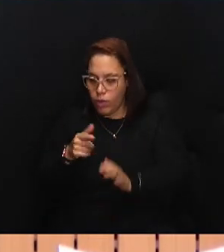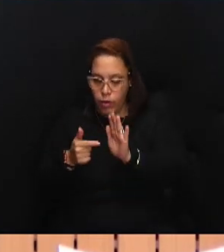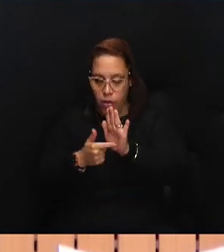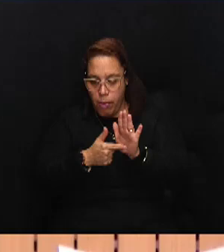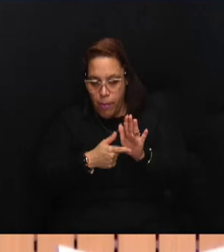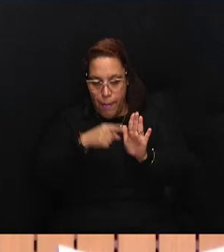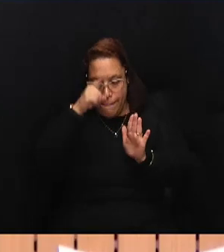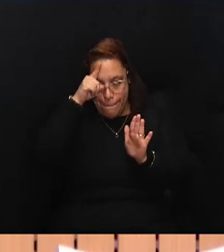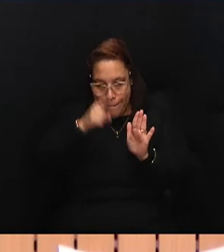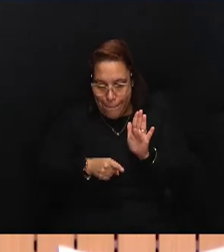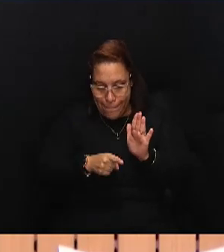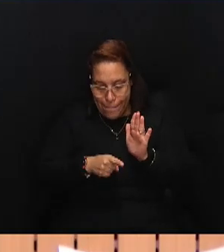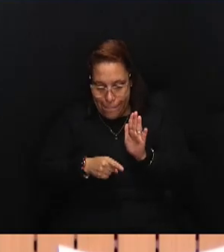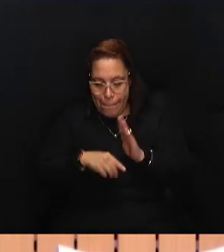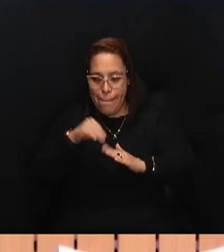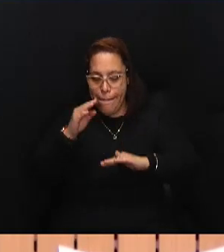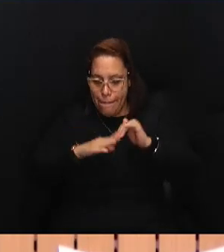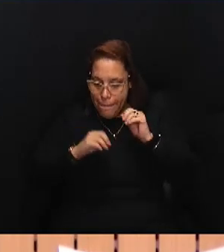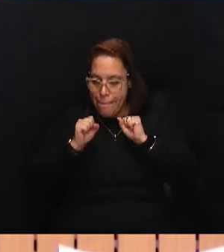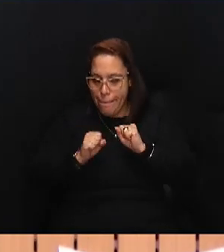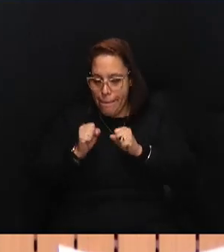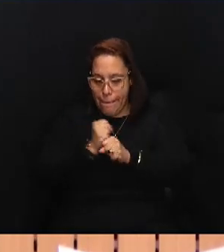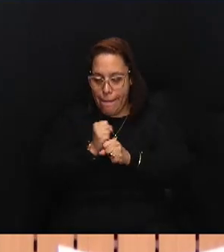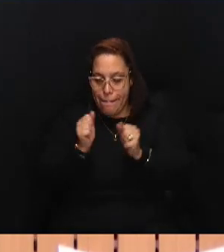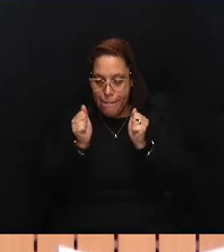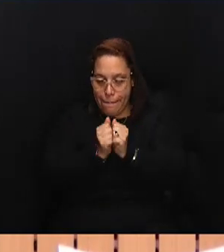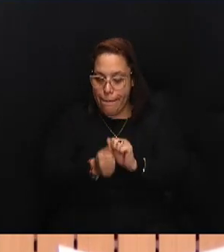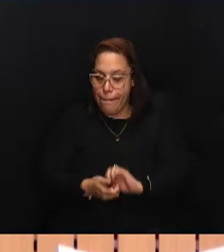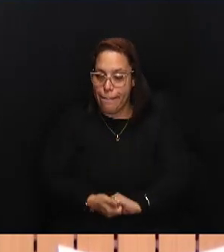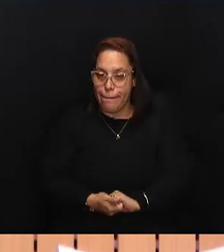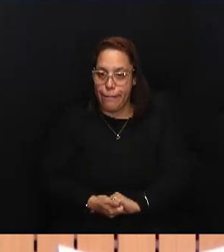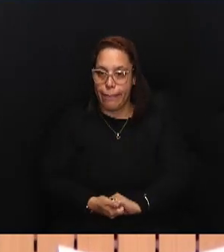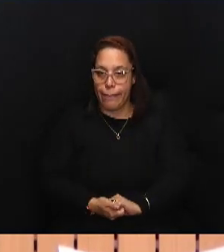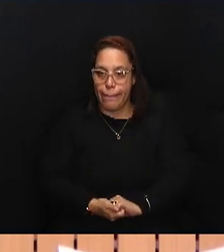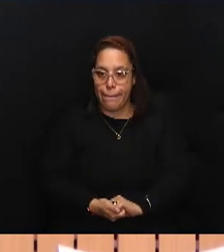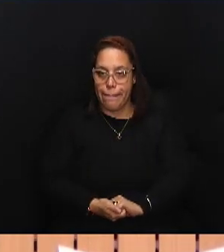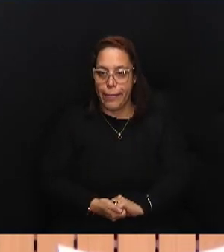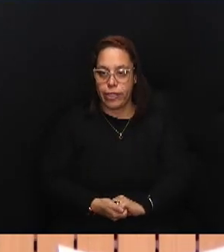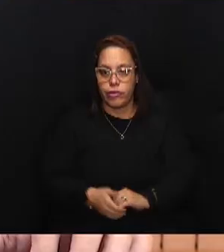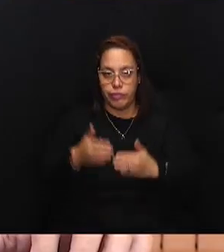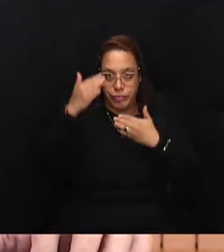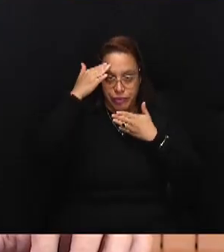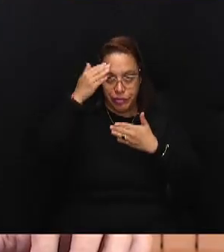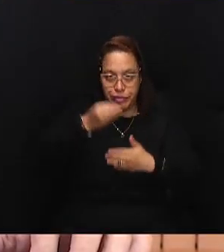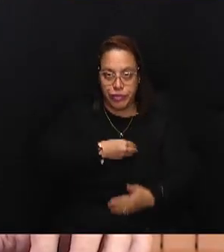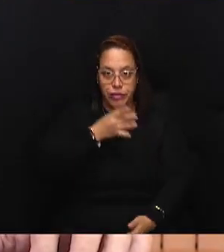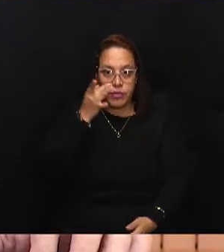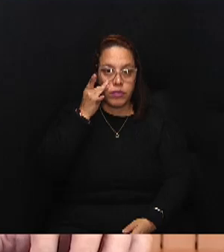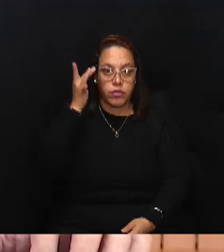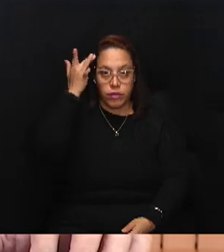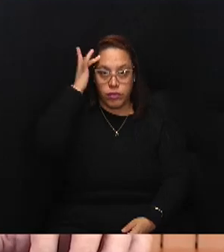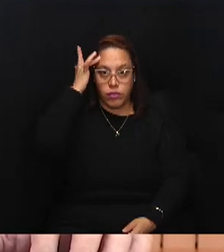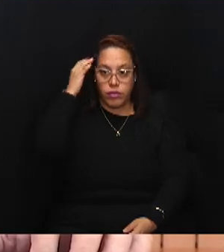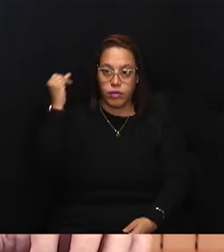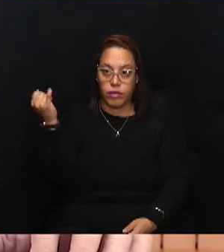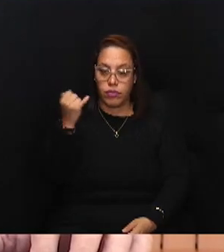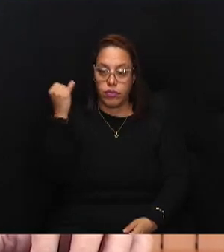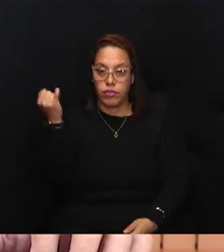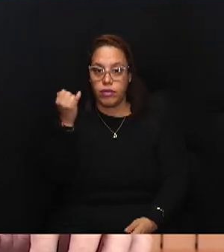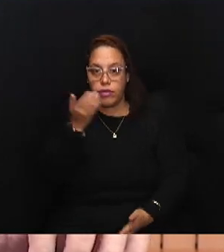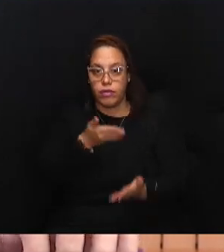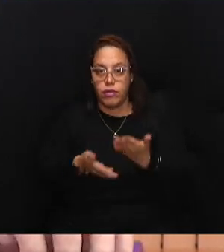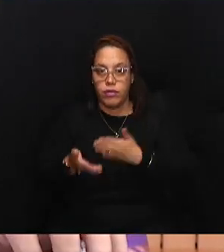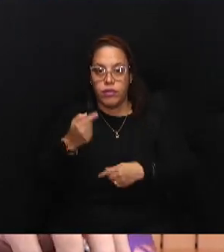o diagnóstico, mas ver as ações que podemos construir junto. Eu que agradeço muito a presença do senhor. Acho que é importantíssimo, né, a gente participar